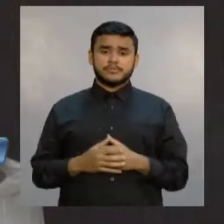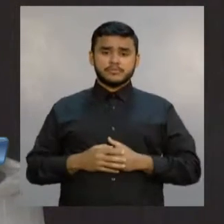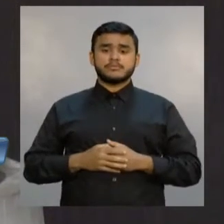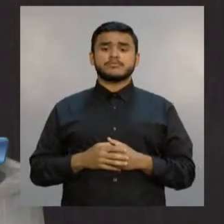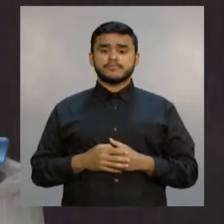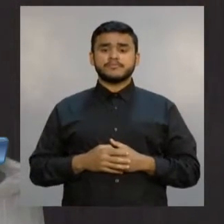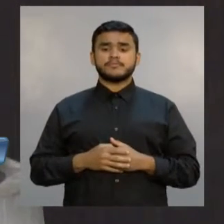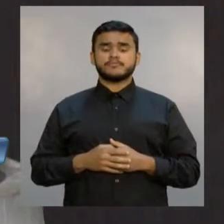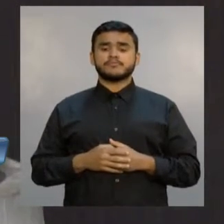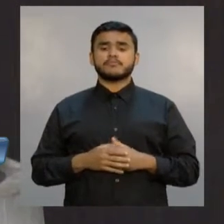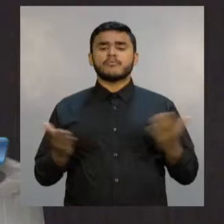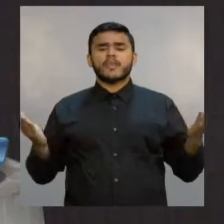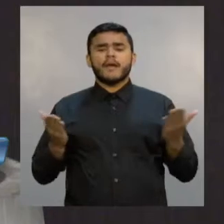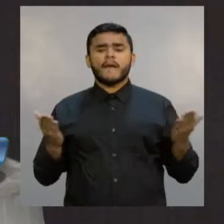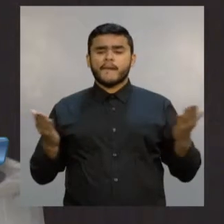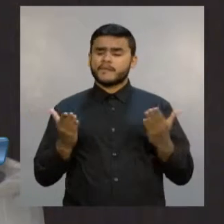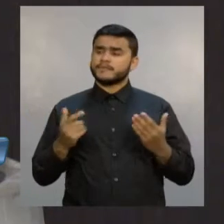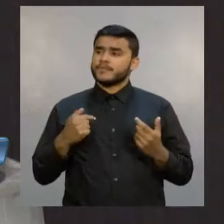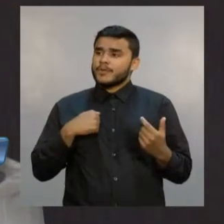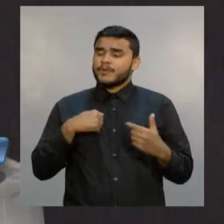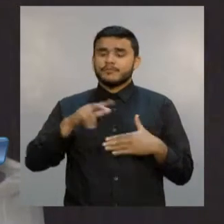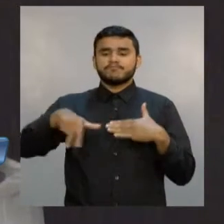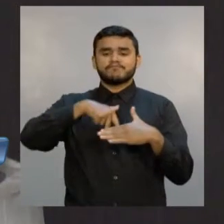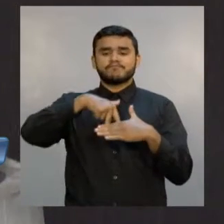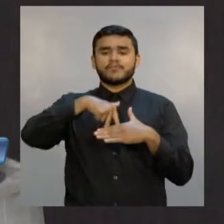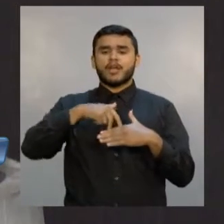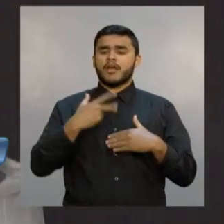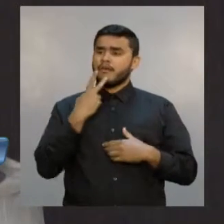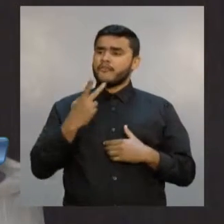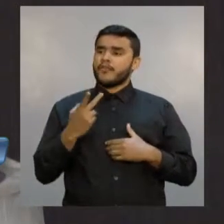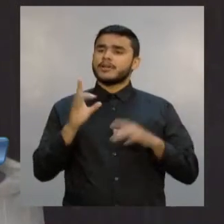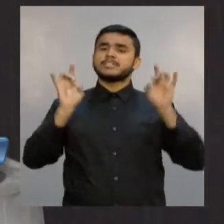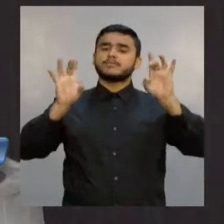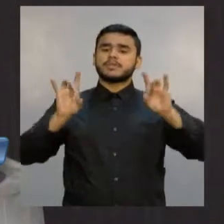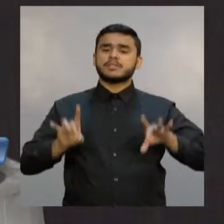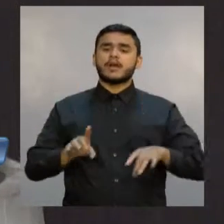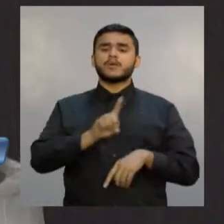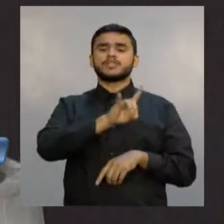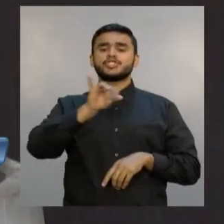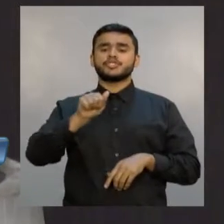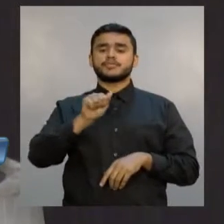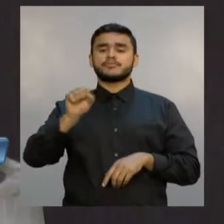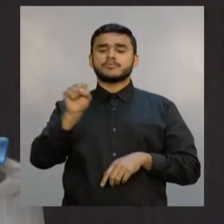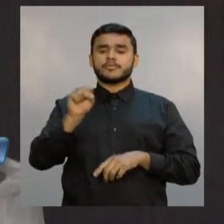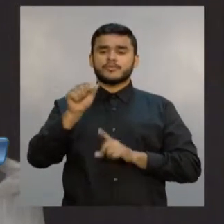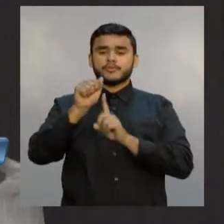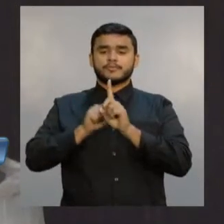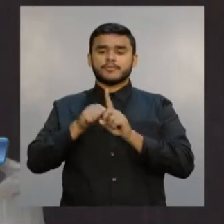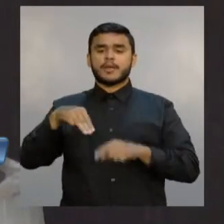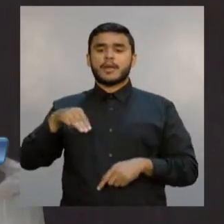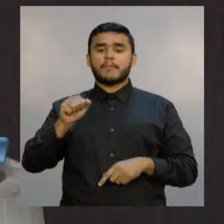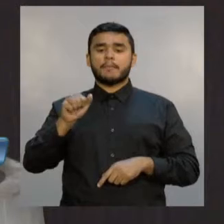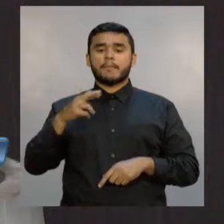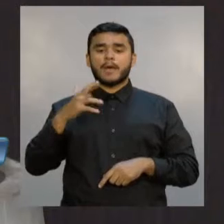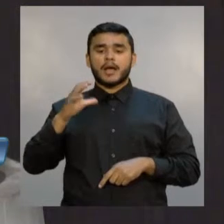Eu queria, nessa minha singela homenagem ao 8 de março, muito singela, porque,